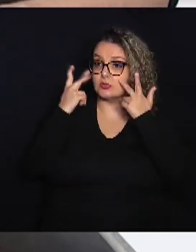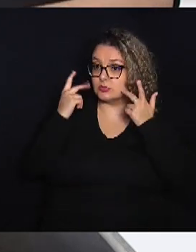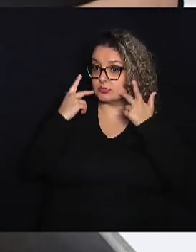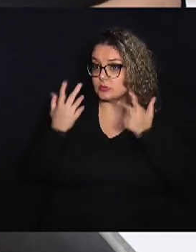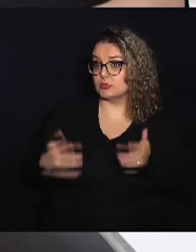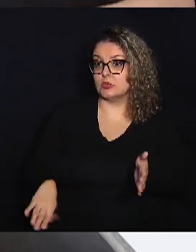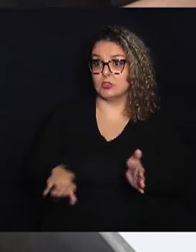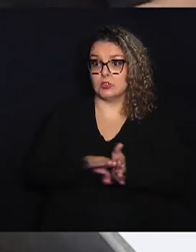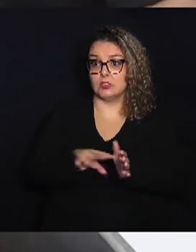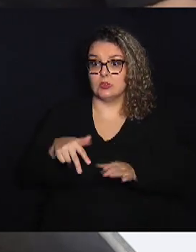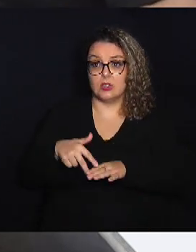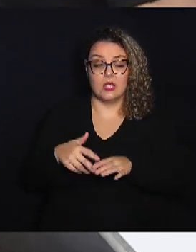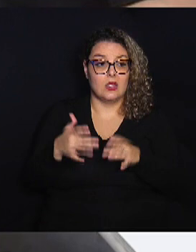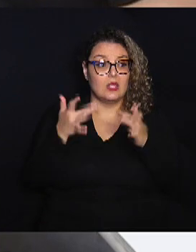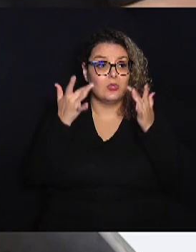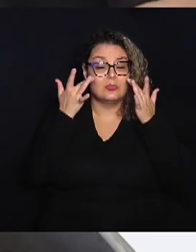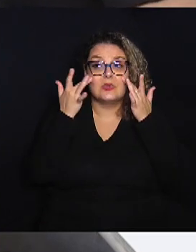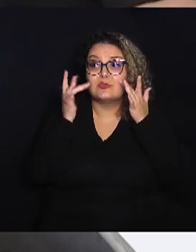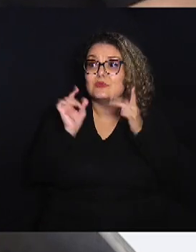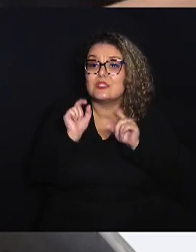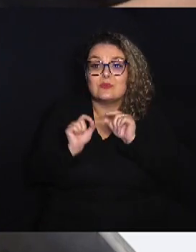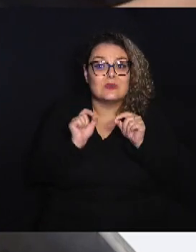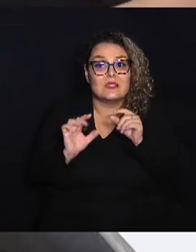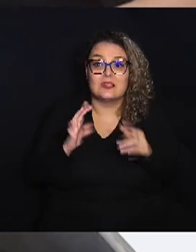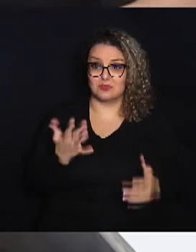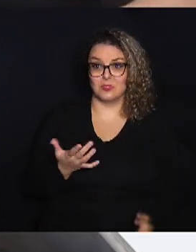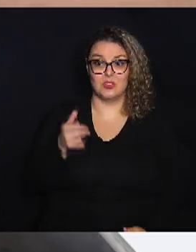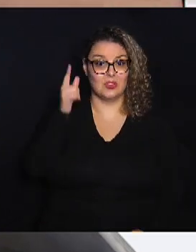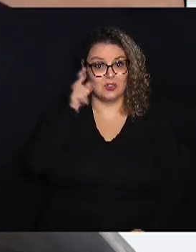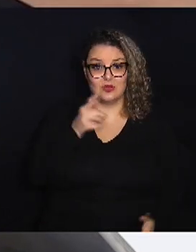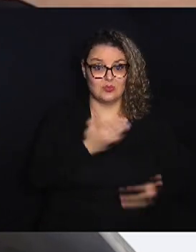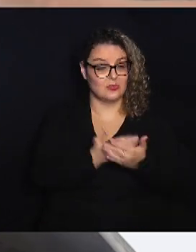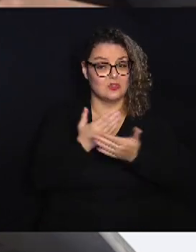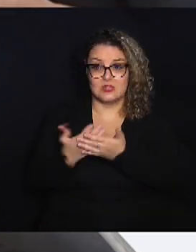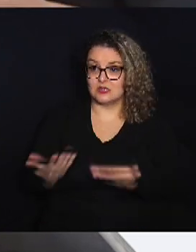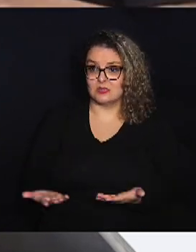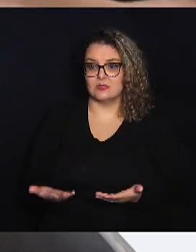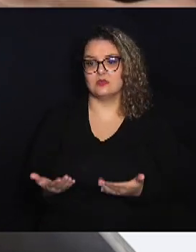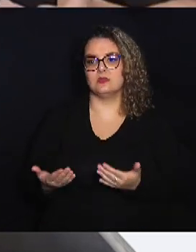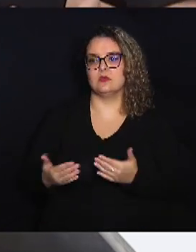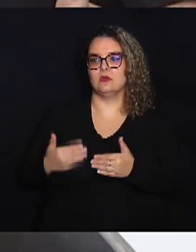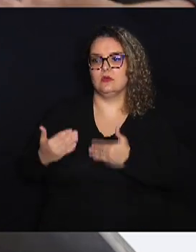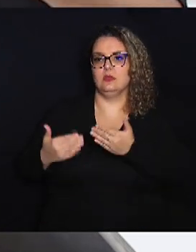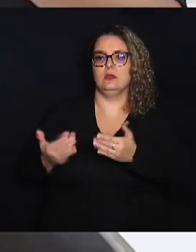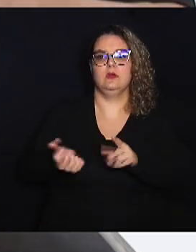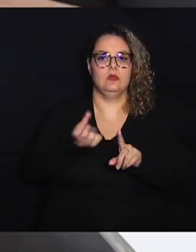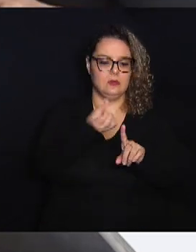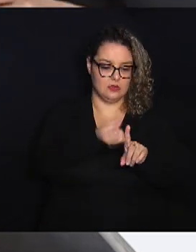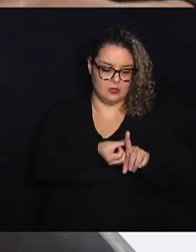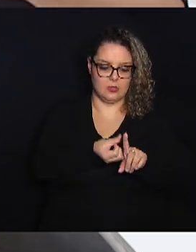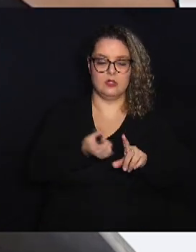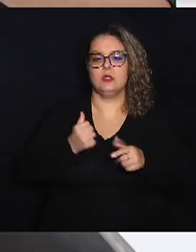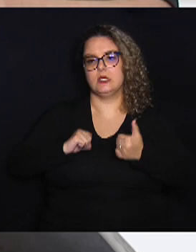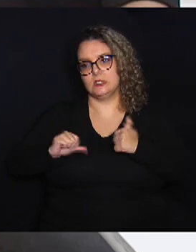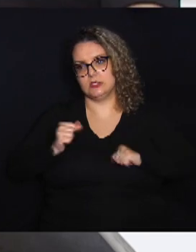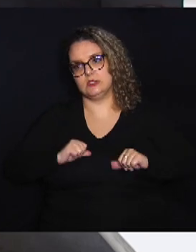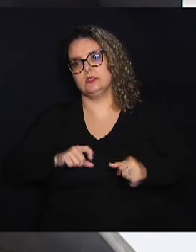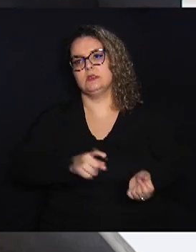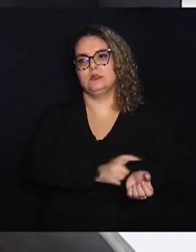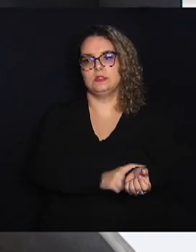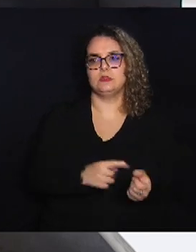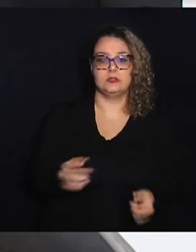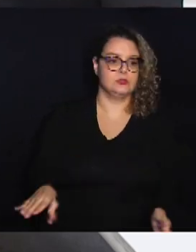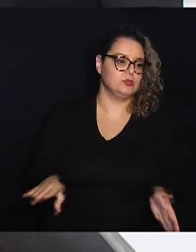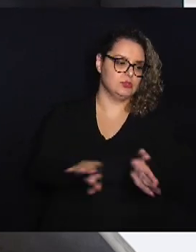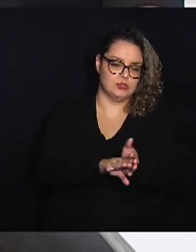para mim, eu não sei o que está acontecendo, eu não estou conseguindo mais estudar, isso a partir do segundo semestre. É a ansiedade que bate, é o